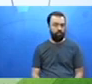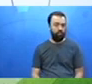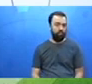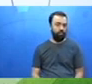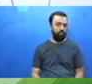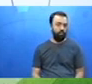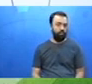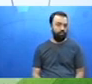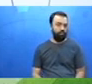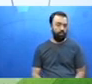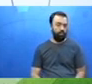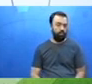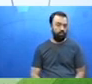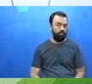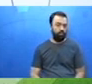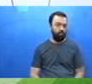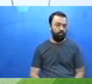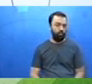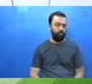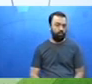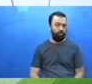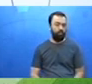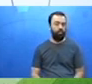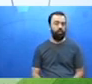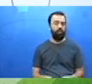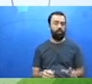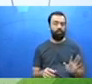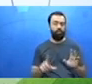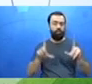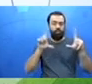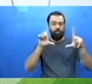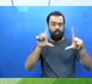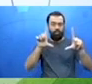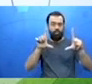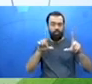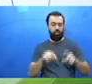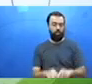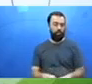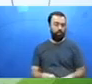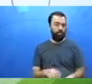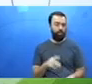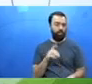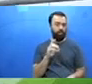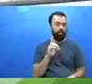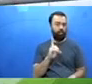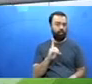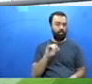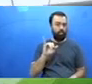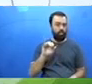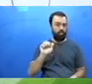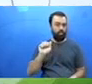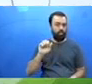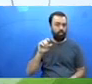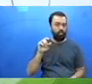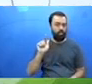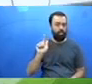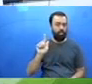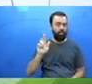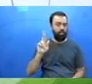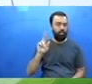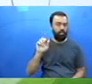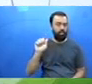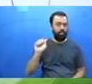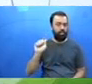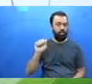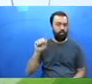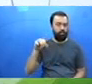o negativo também, né? Aqui nós temos o diagrama de Venn, só para uma ilustração